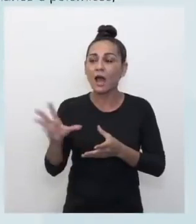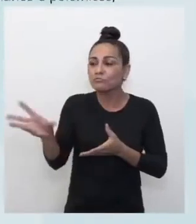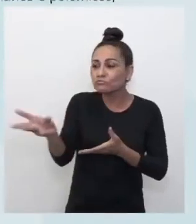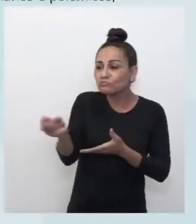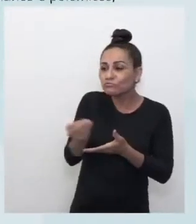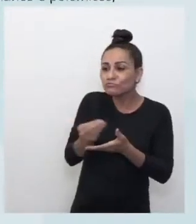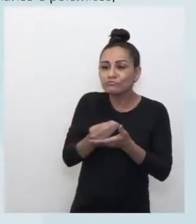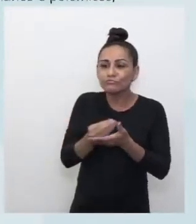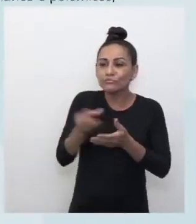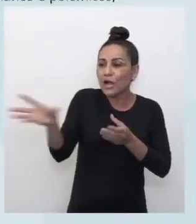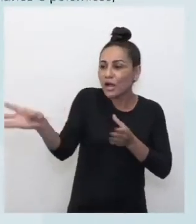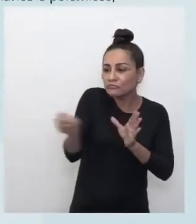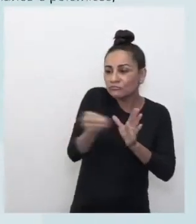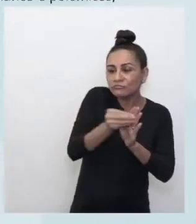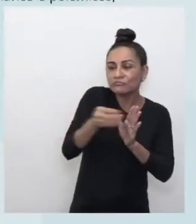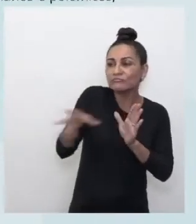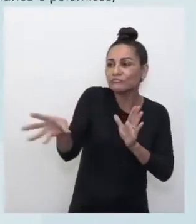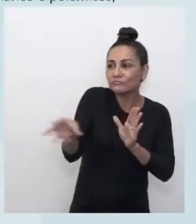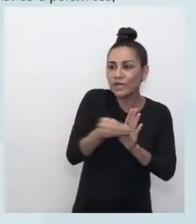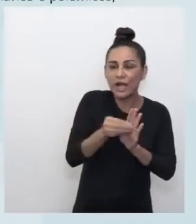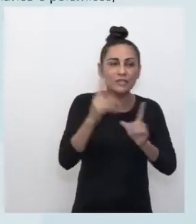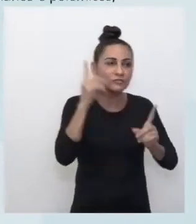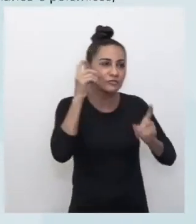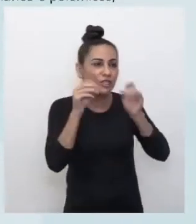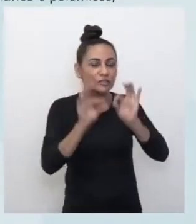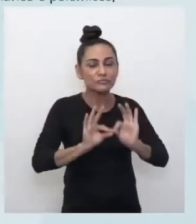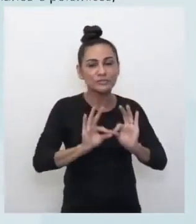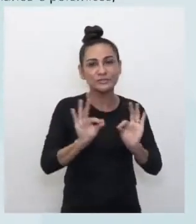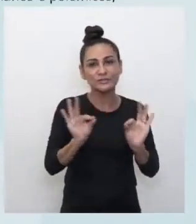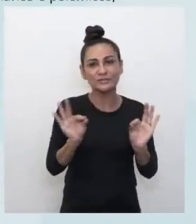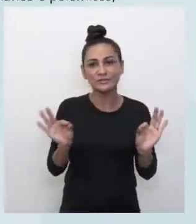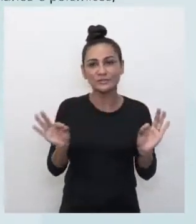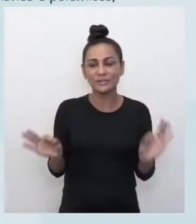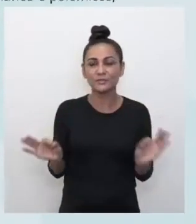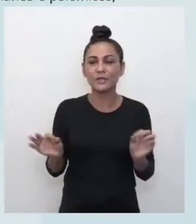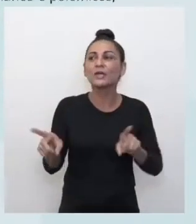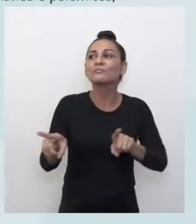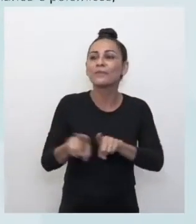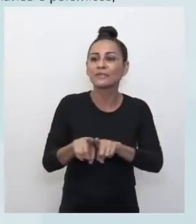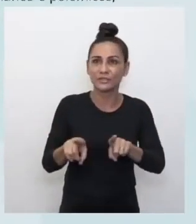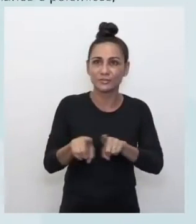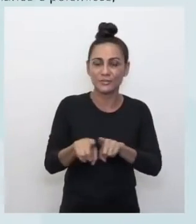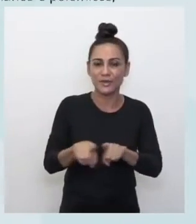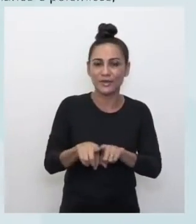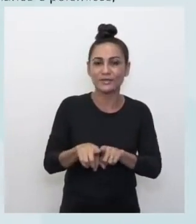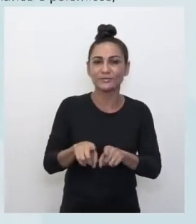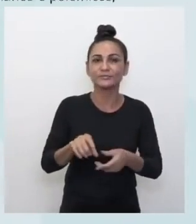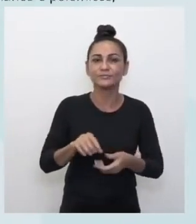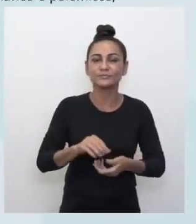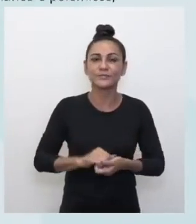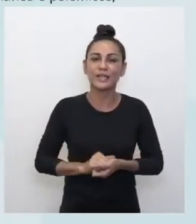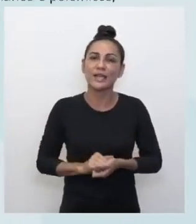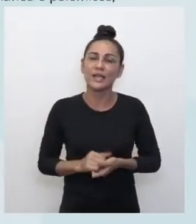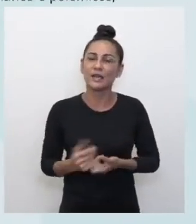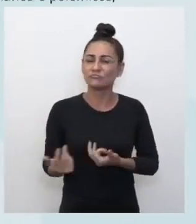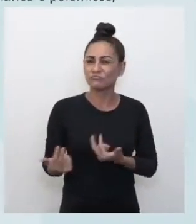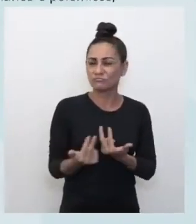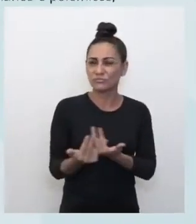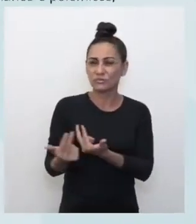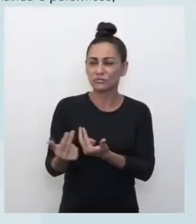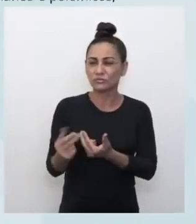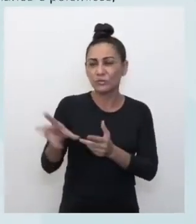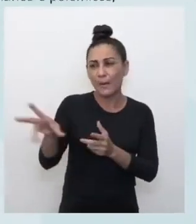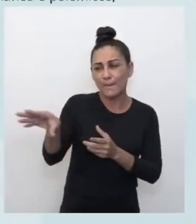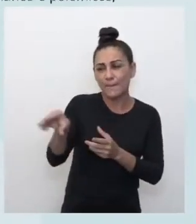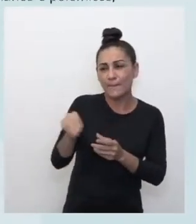questão. Vamos pegar, então, gestos mais simples, mas ao mesmo tempo que a gente pega os gestos